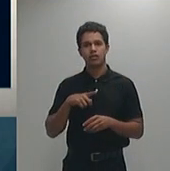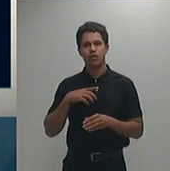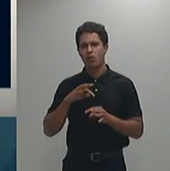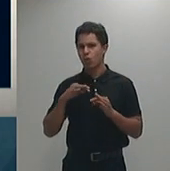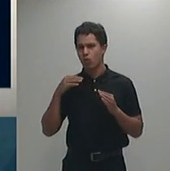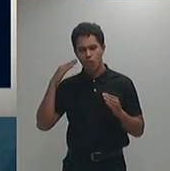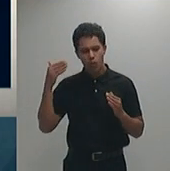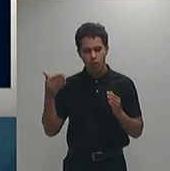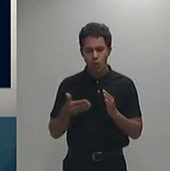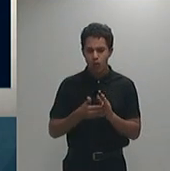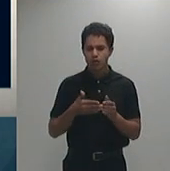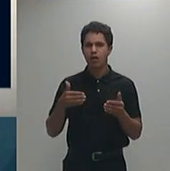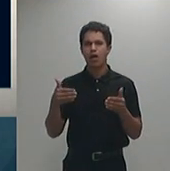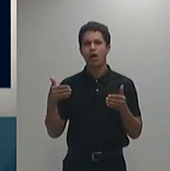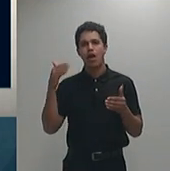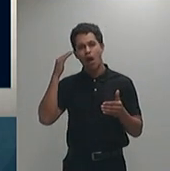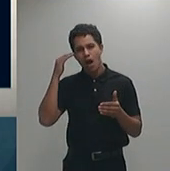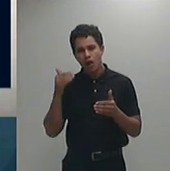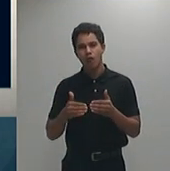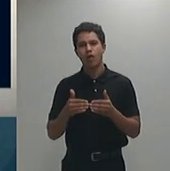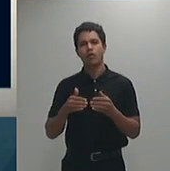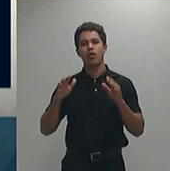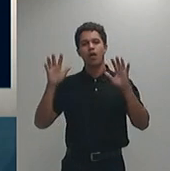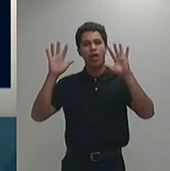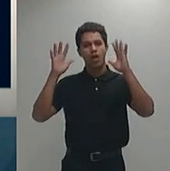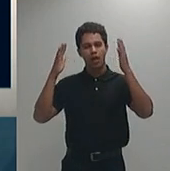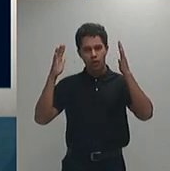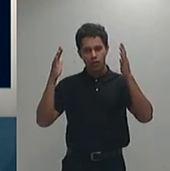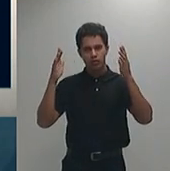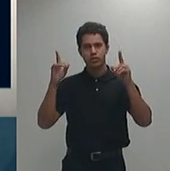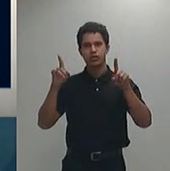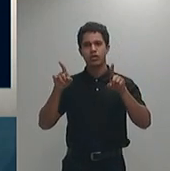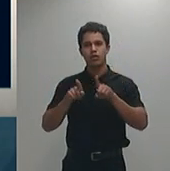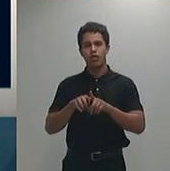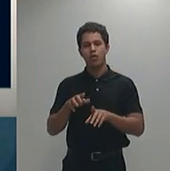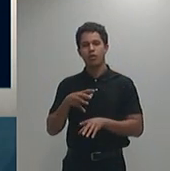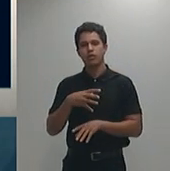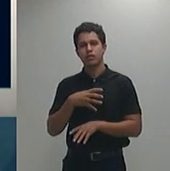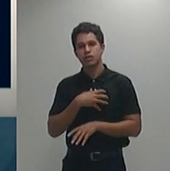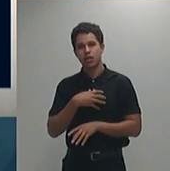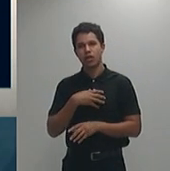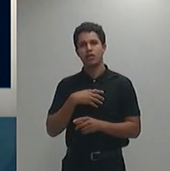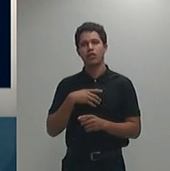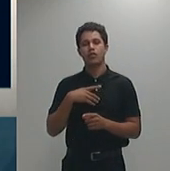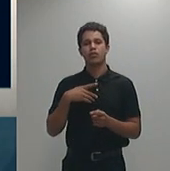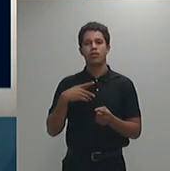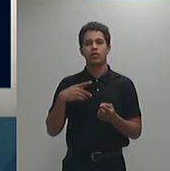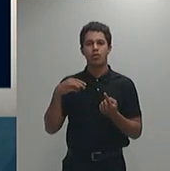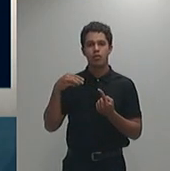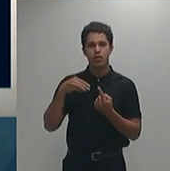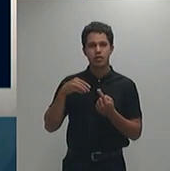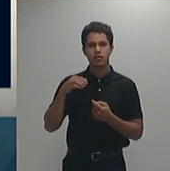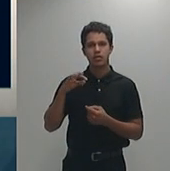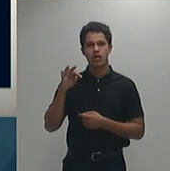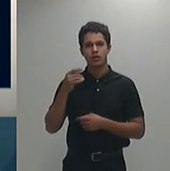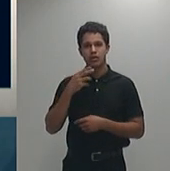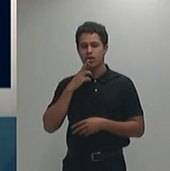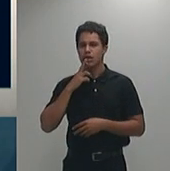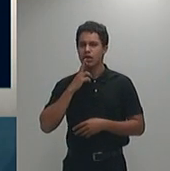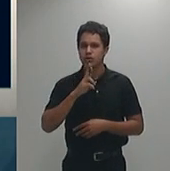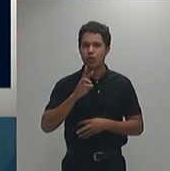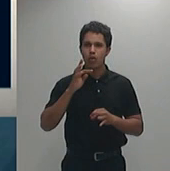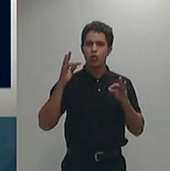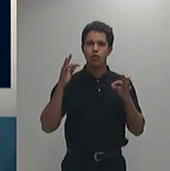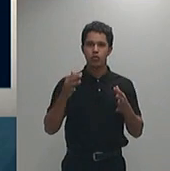concordo elogio sobremaneira o voto do eminente Ministro bellizze que respondeu todas as questões